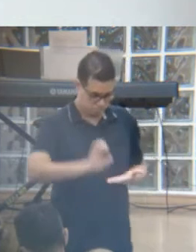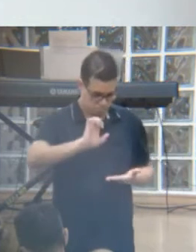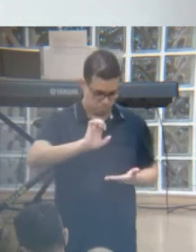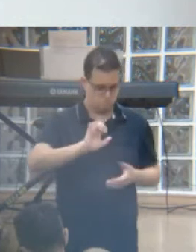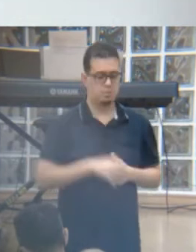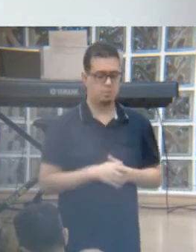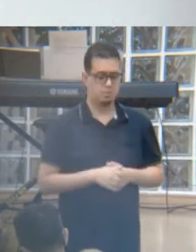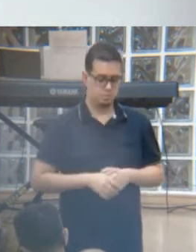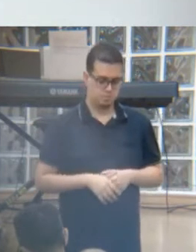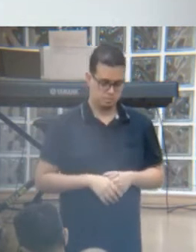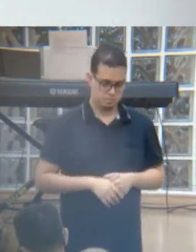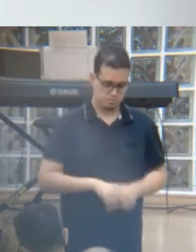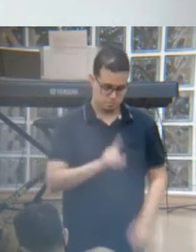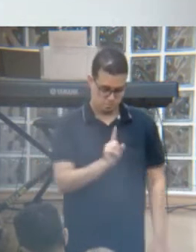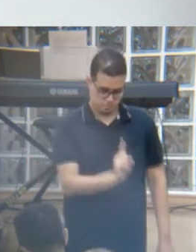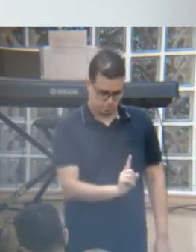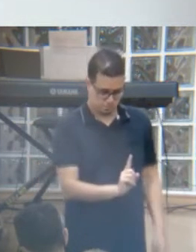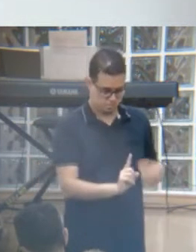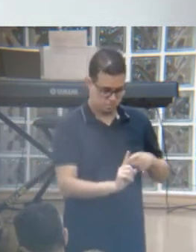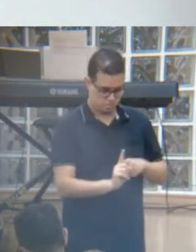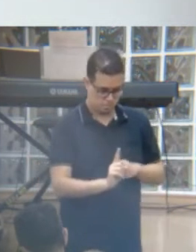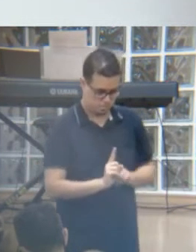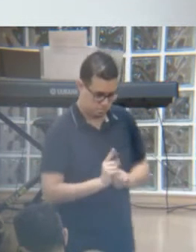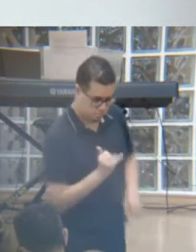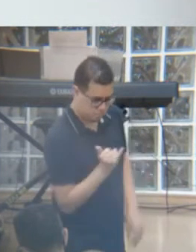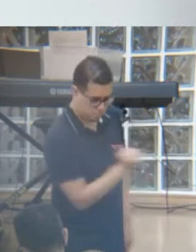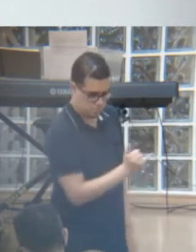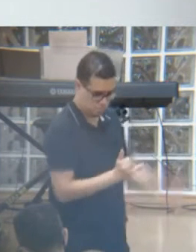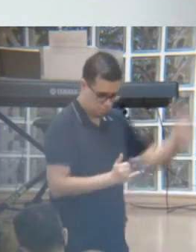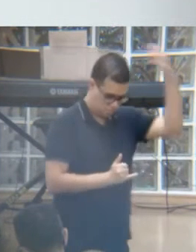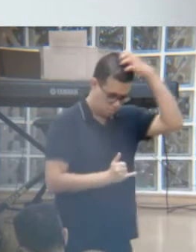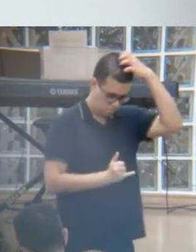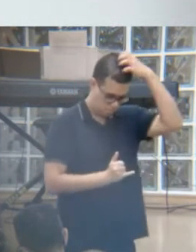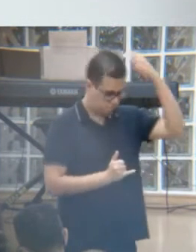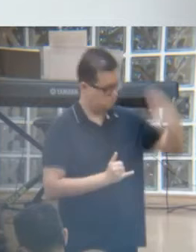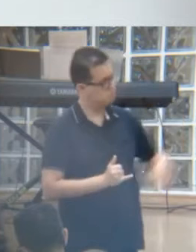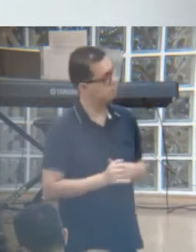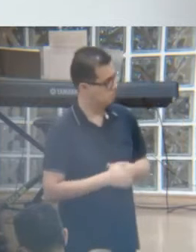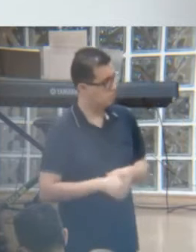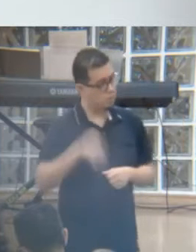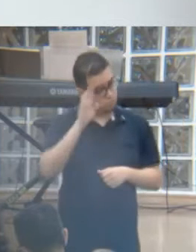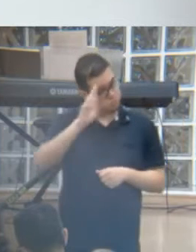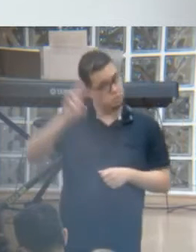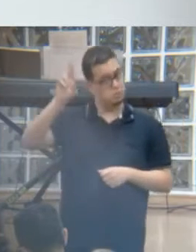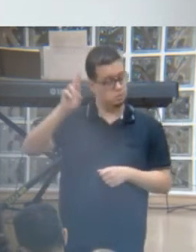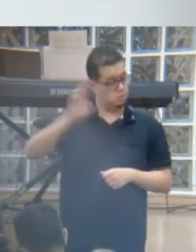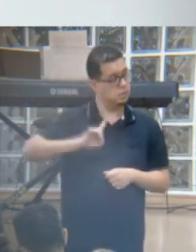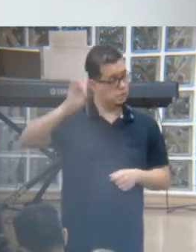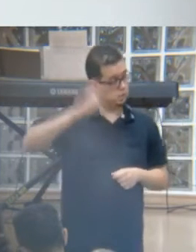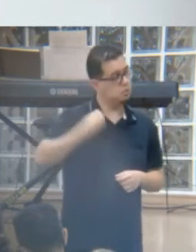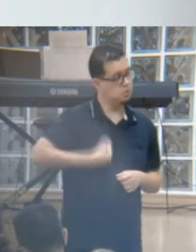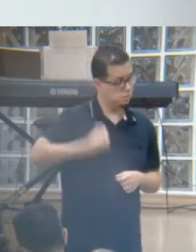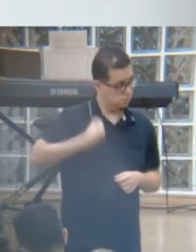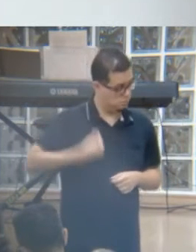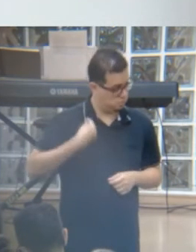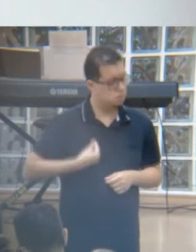dos moradores de Gileade, disse a Acabe: tão certo como vive o Senhor, o